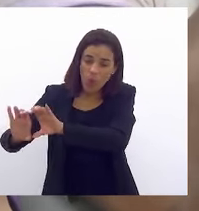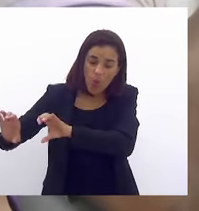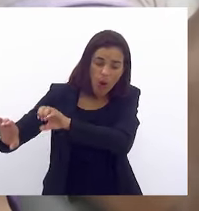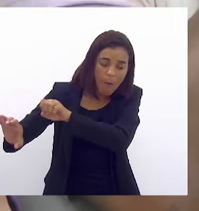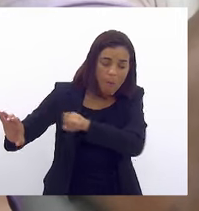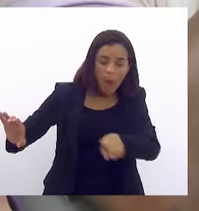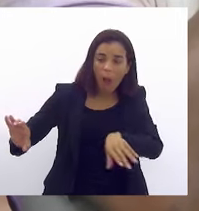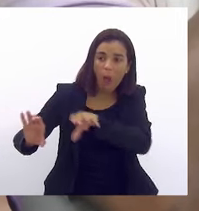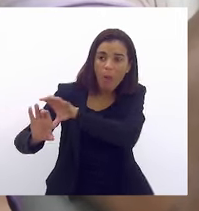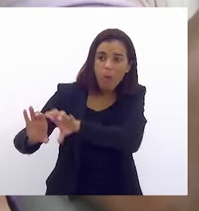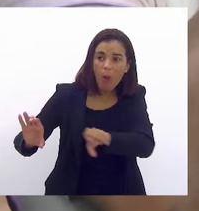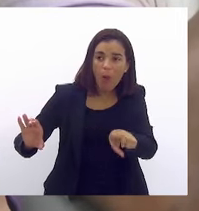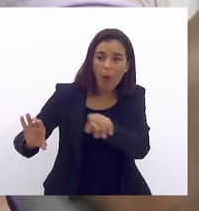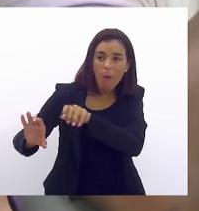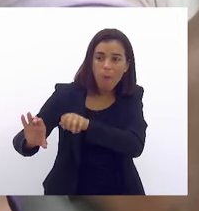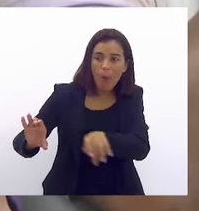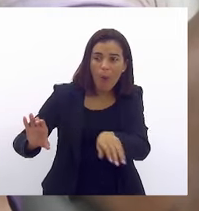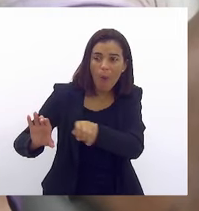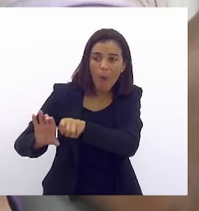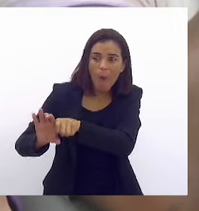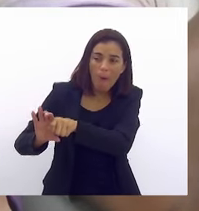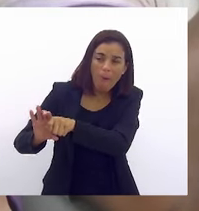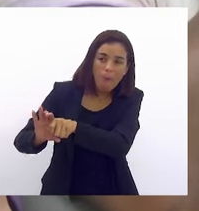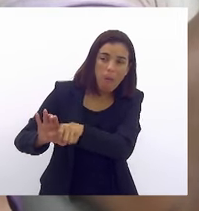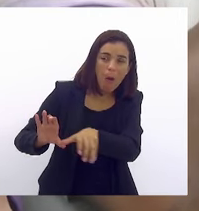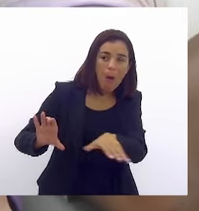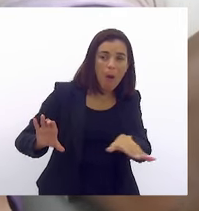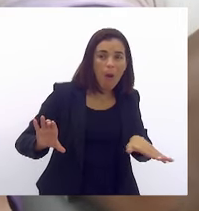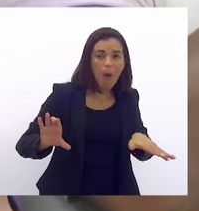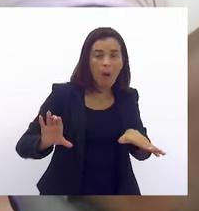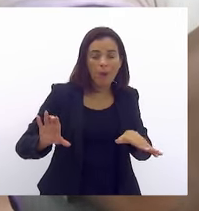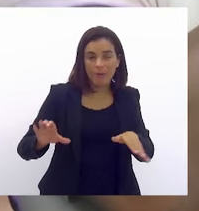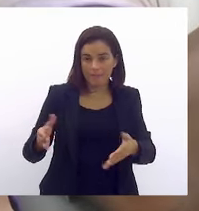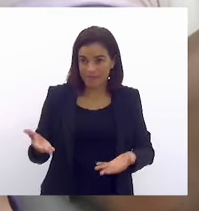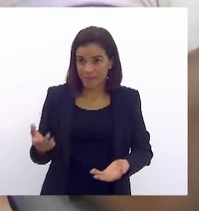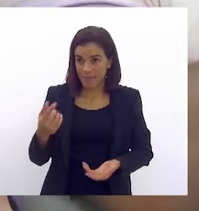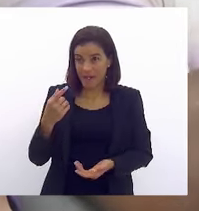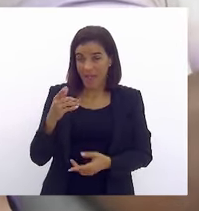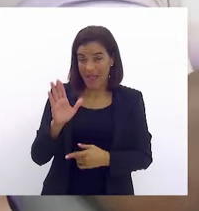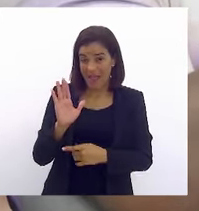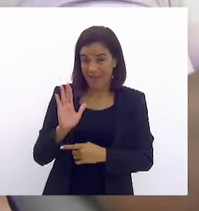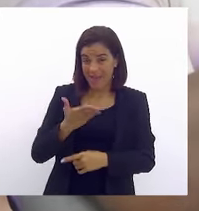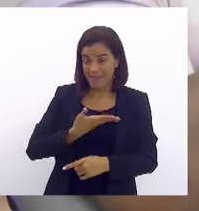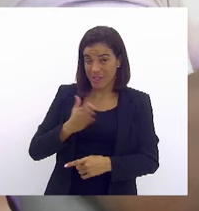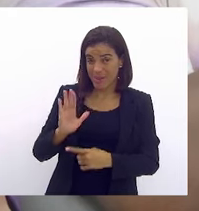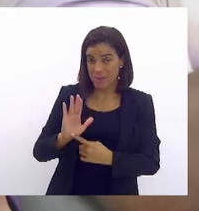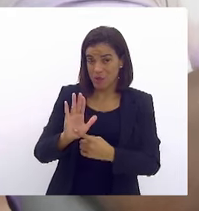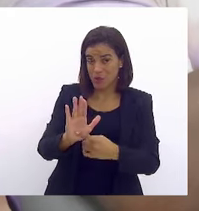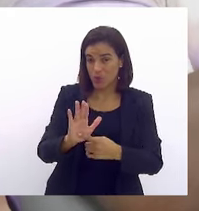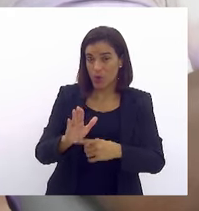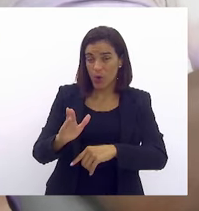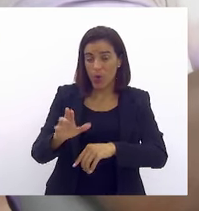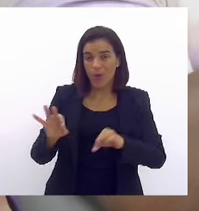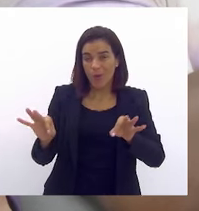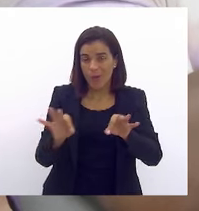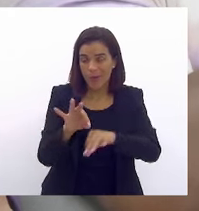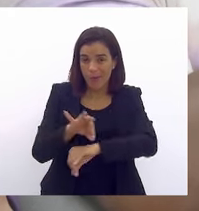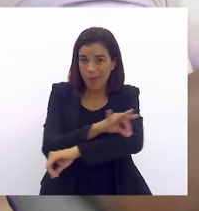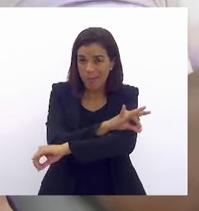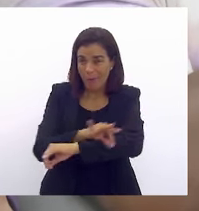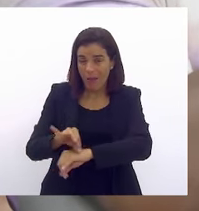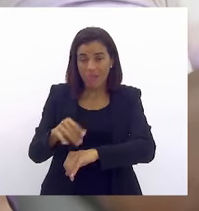Guarapina. É um cano de 100, joga dentro da Lagoa do Padre. A amiga aqui mostrou um mapa, mas não passa as casinhas, diversas